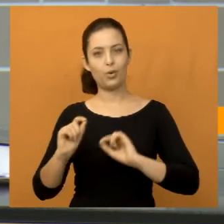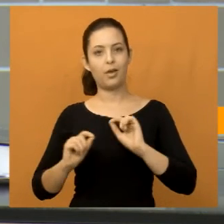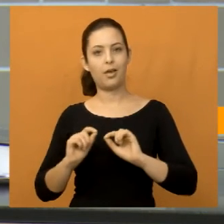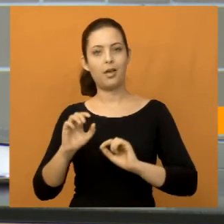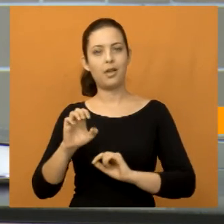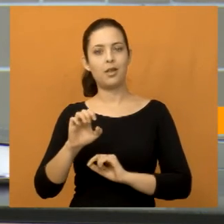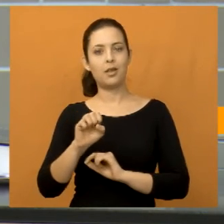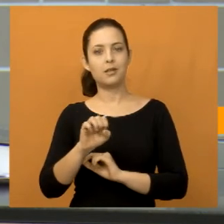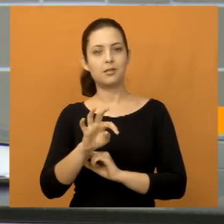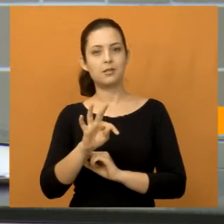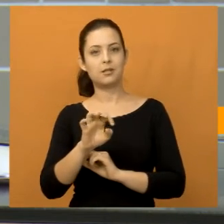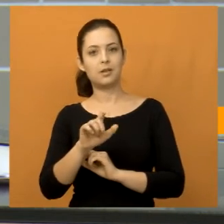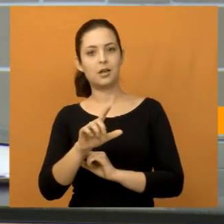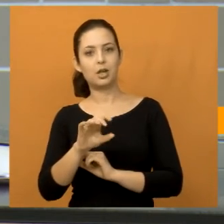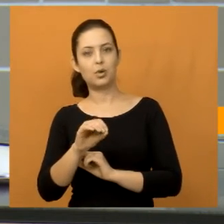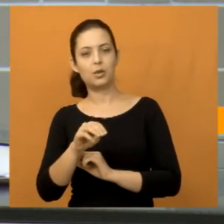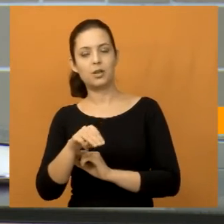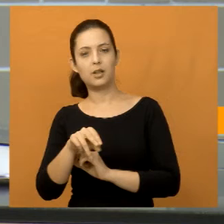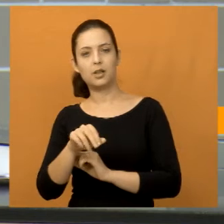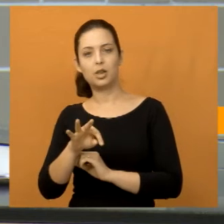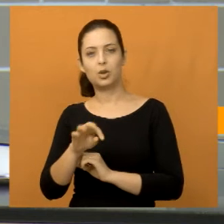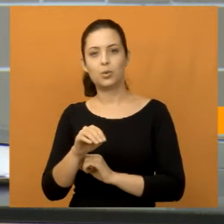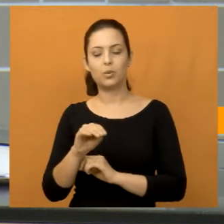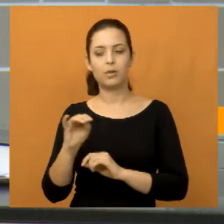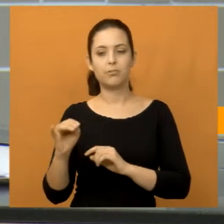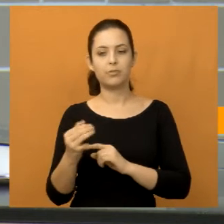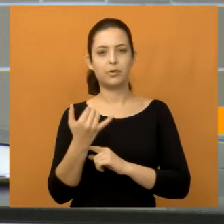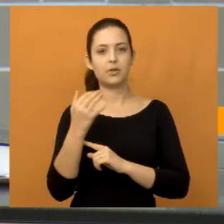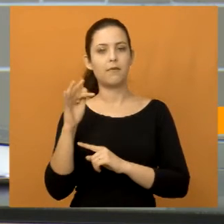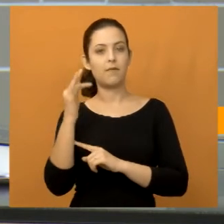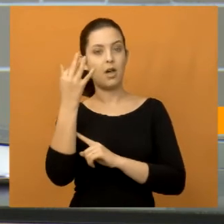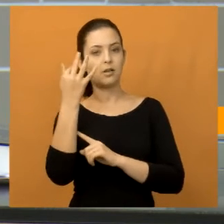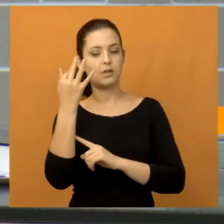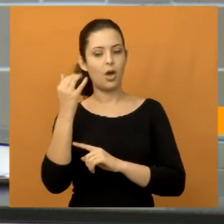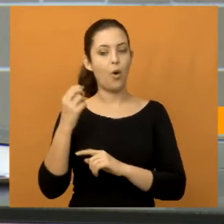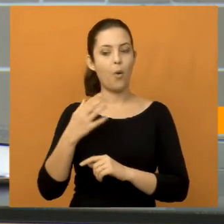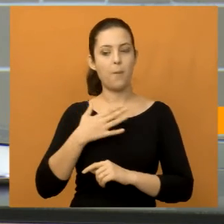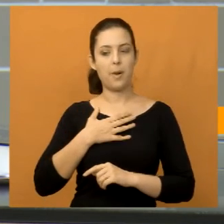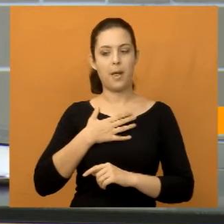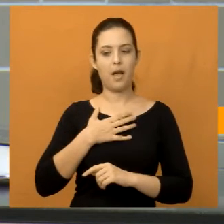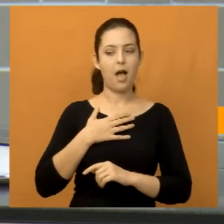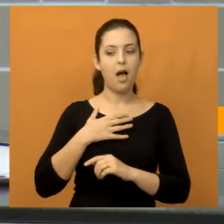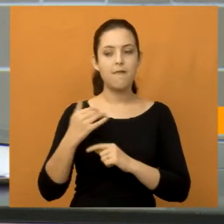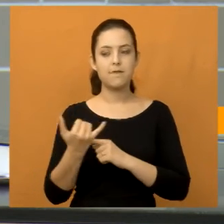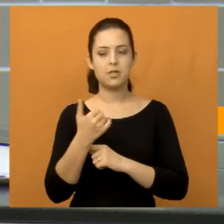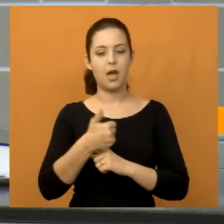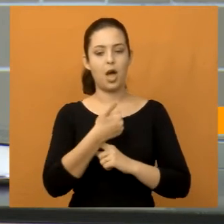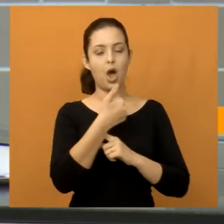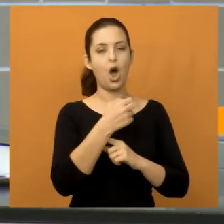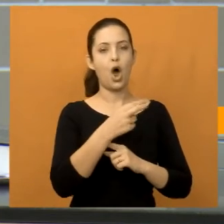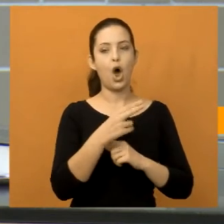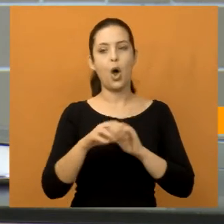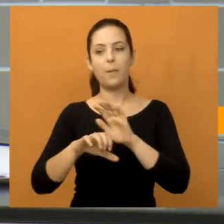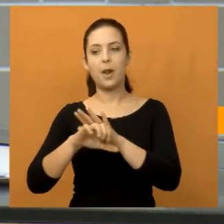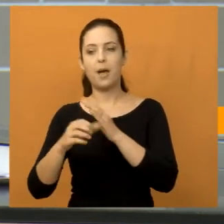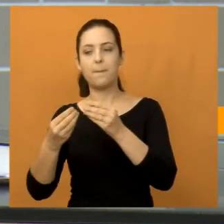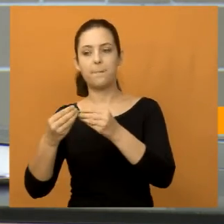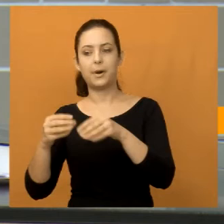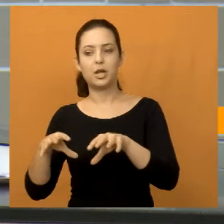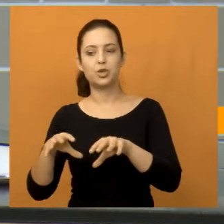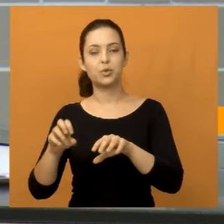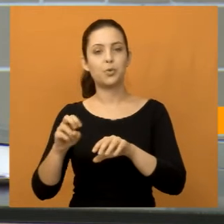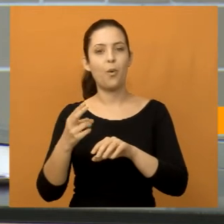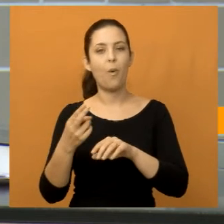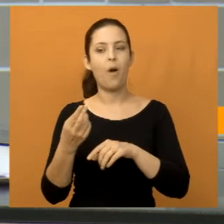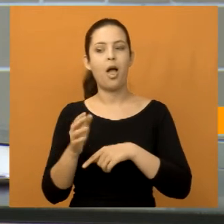estelionato, artigo 171, obter para si ou para outrem vantagem ilícita em prejuízo alheio, induzindo